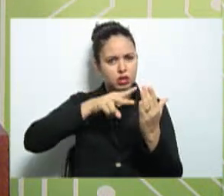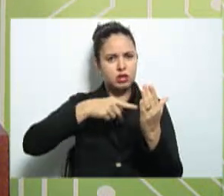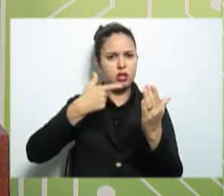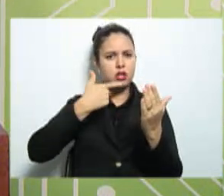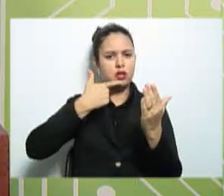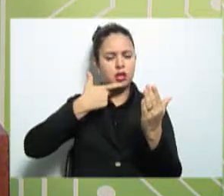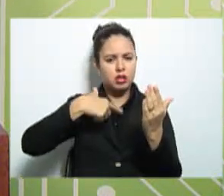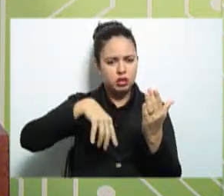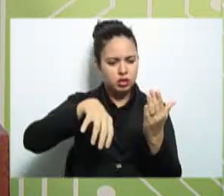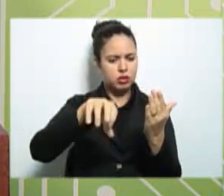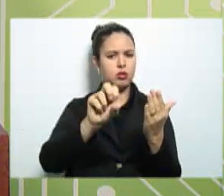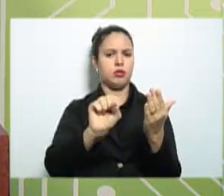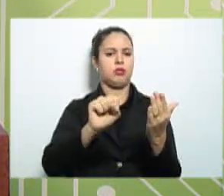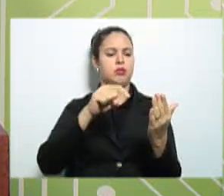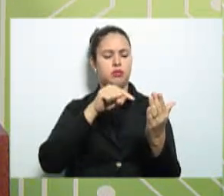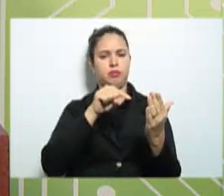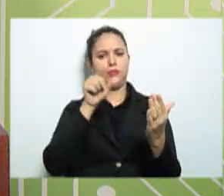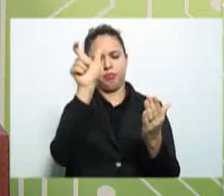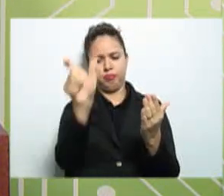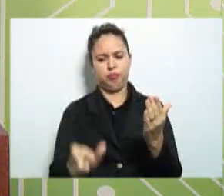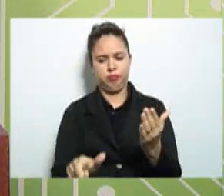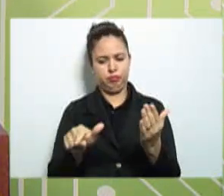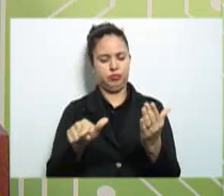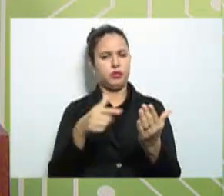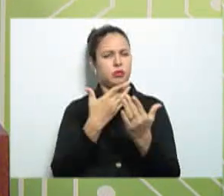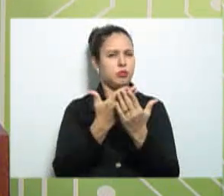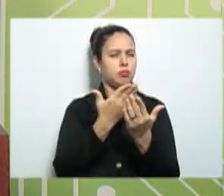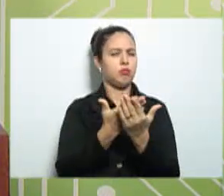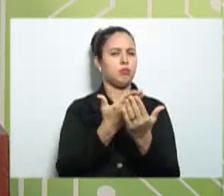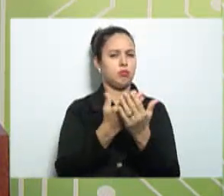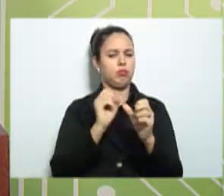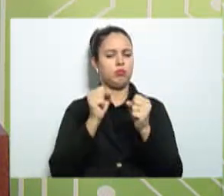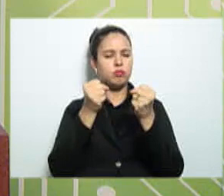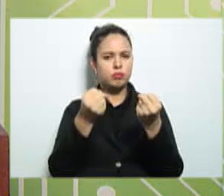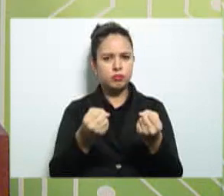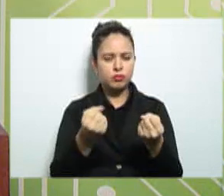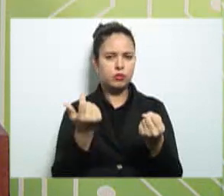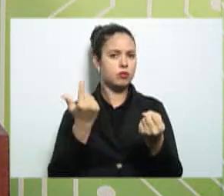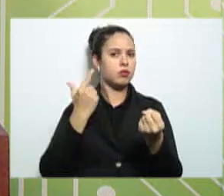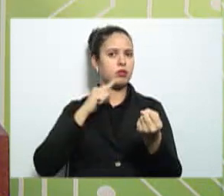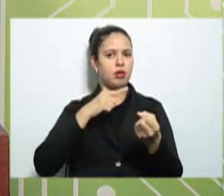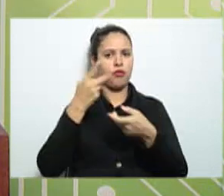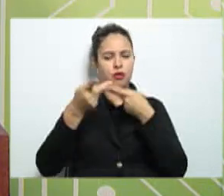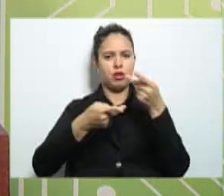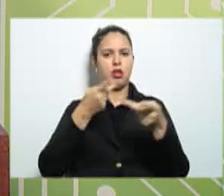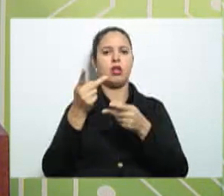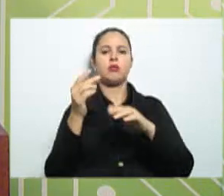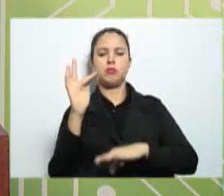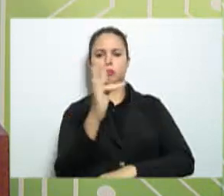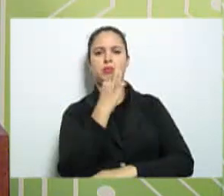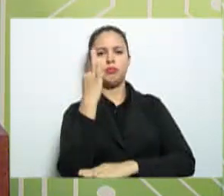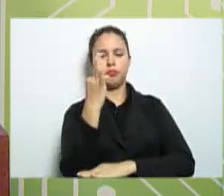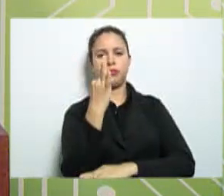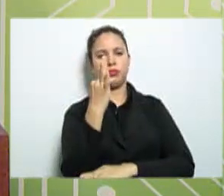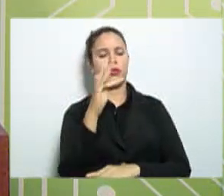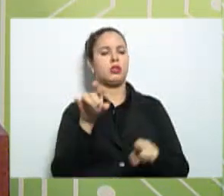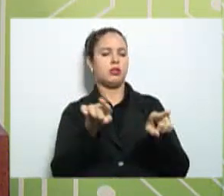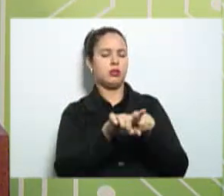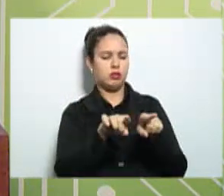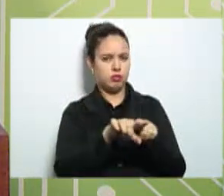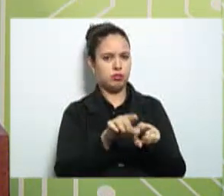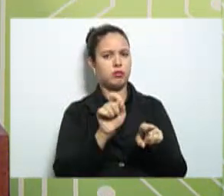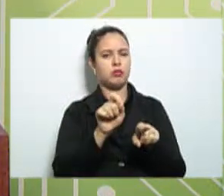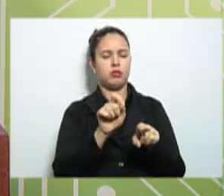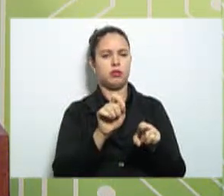vai chegar da linguagem culta, da linguagem padrão, e o contrário também é verdade. Quanto menos a pessoa frequenta a escola, quanto